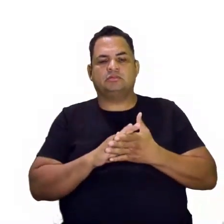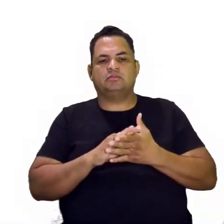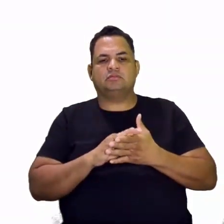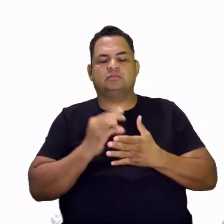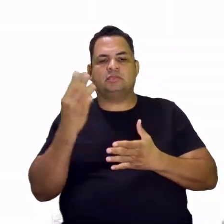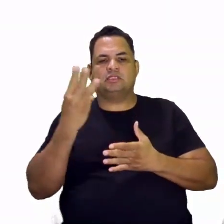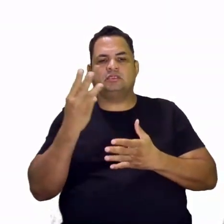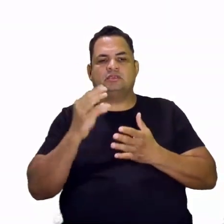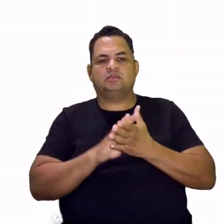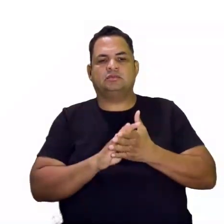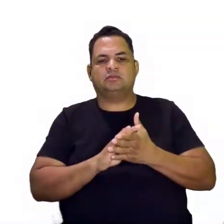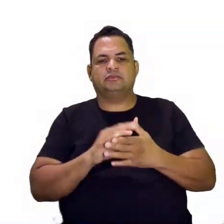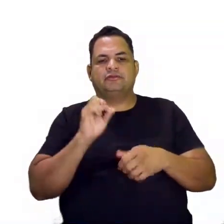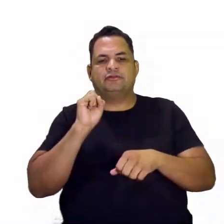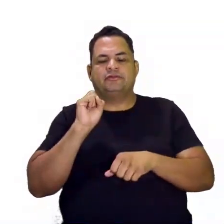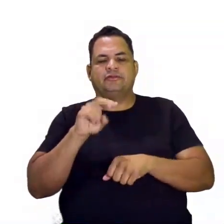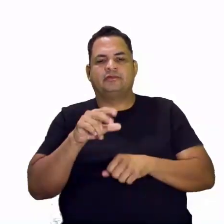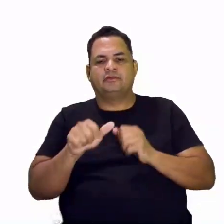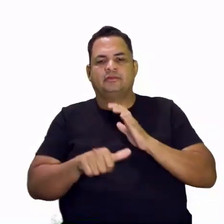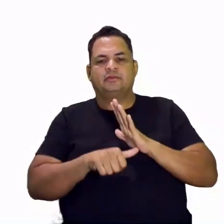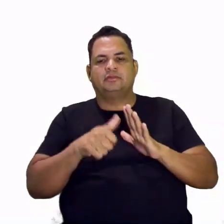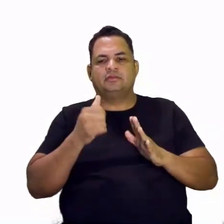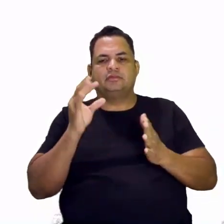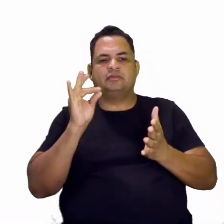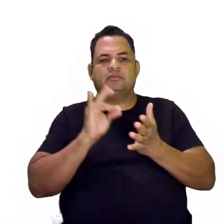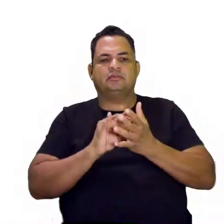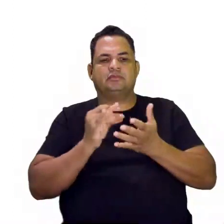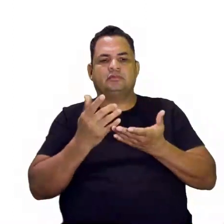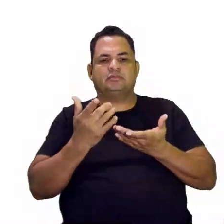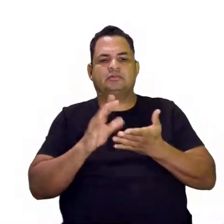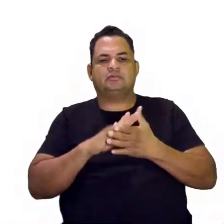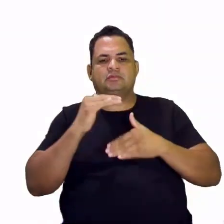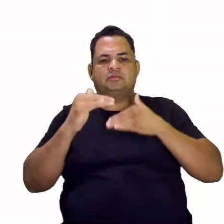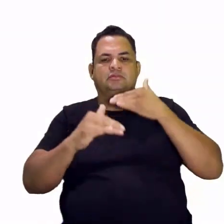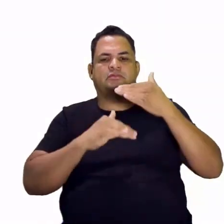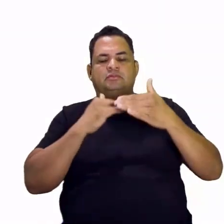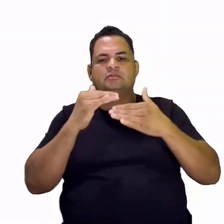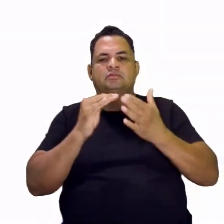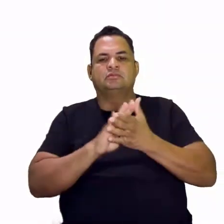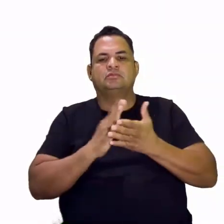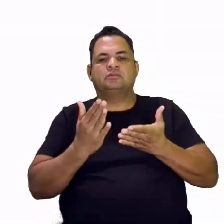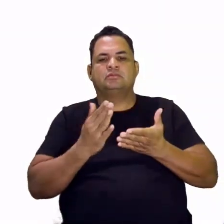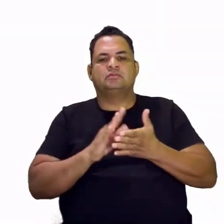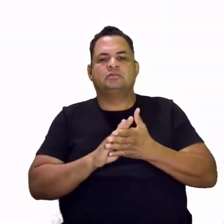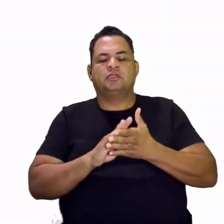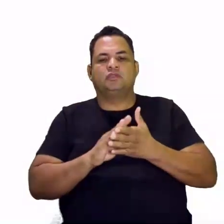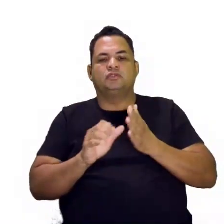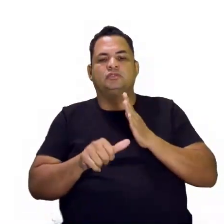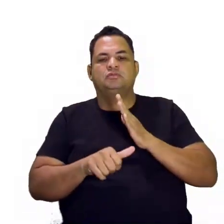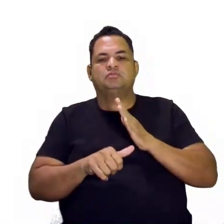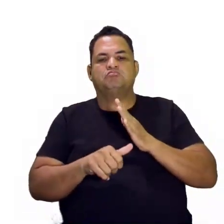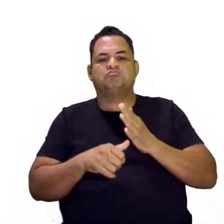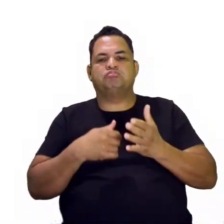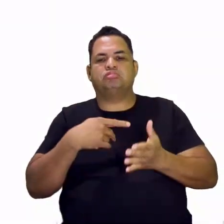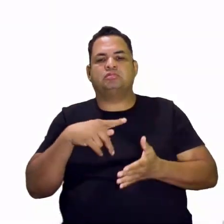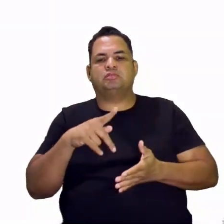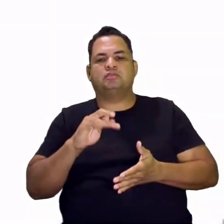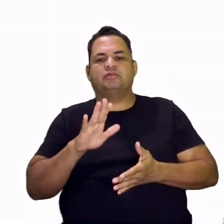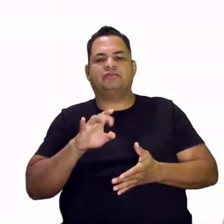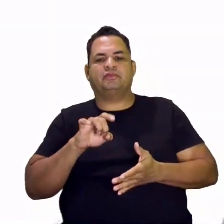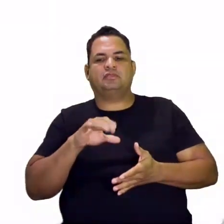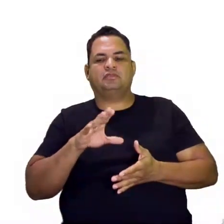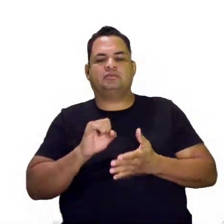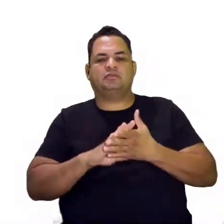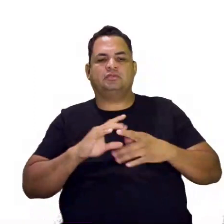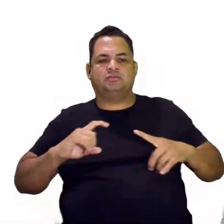vírus primeiro, ou primeiro vírus. Afirma que os vírus teriam se desenvolvido com os seus anfitriões celulares atuais, que são